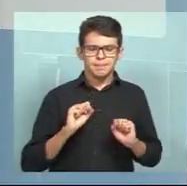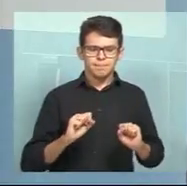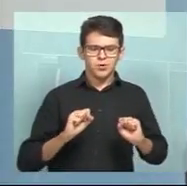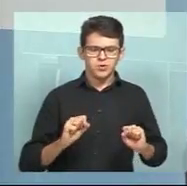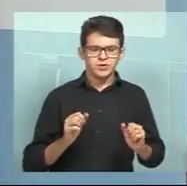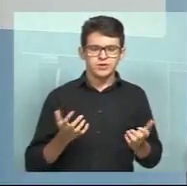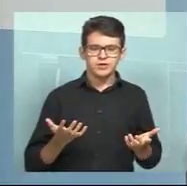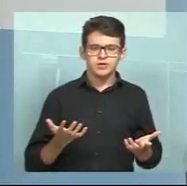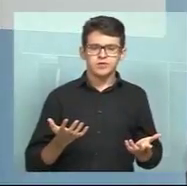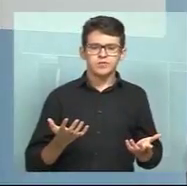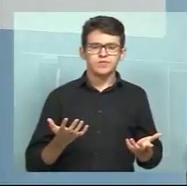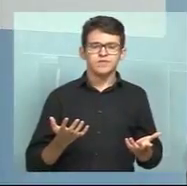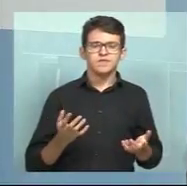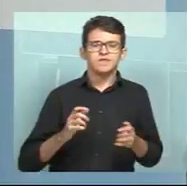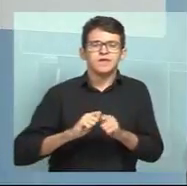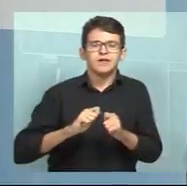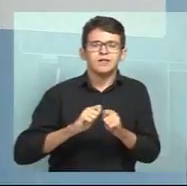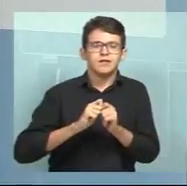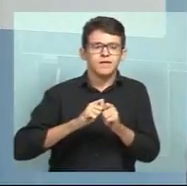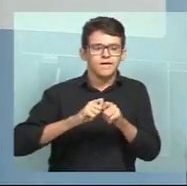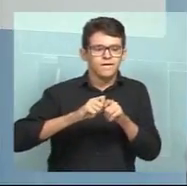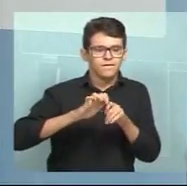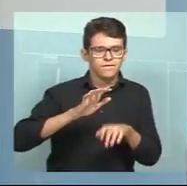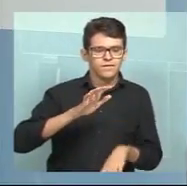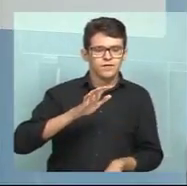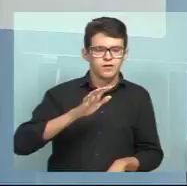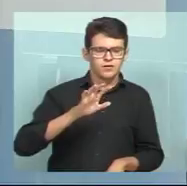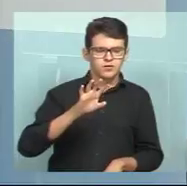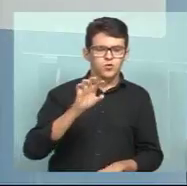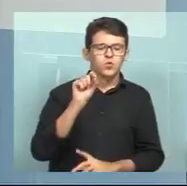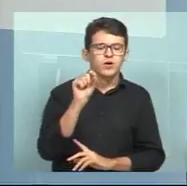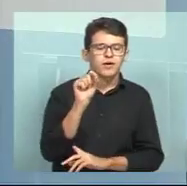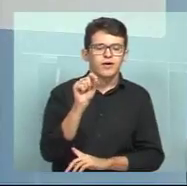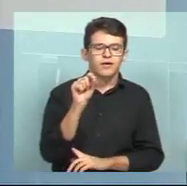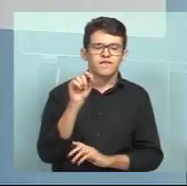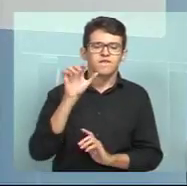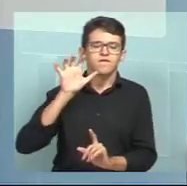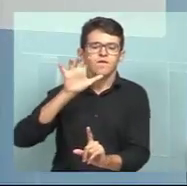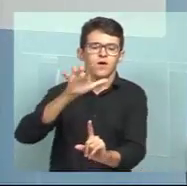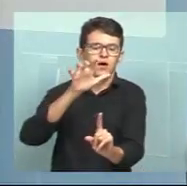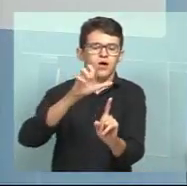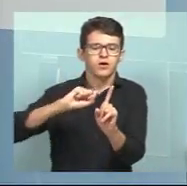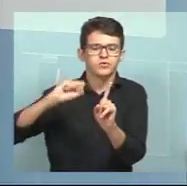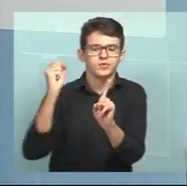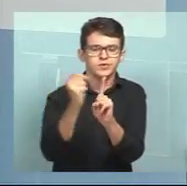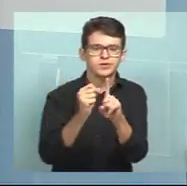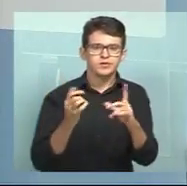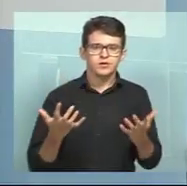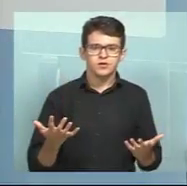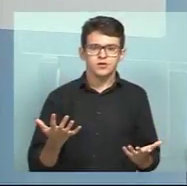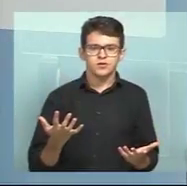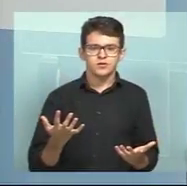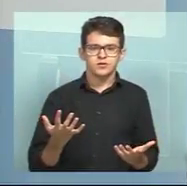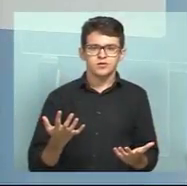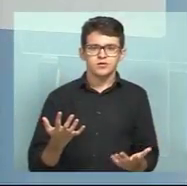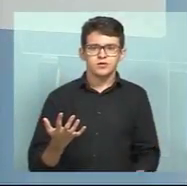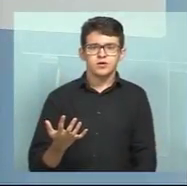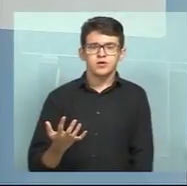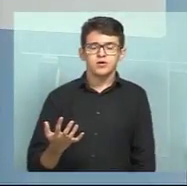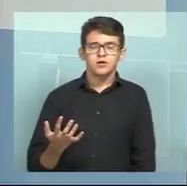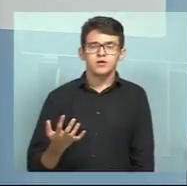população inteira, dizendo que o Lula está sendo perseguido pelo o esquema de corrupção que ele montou,